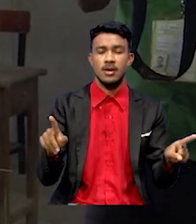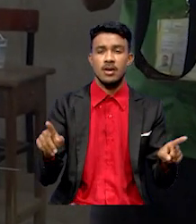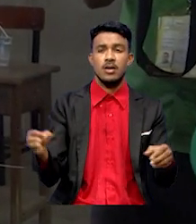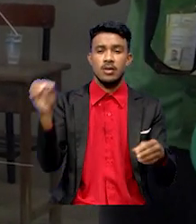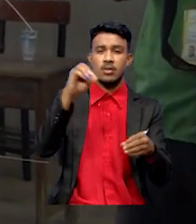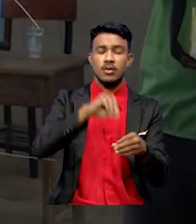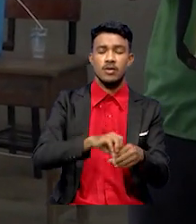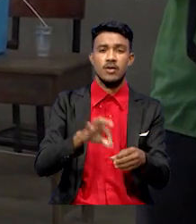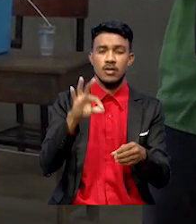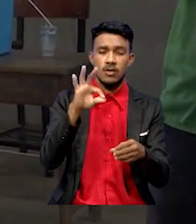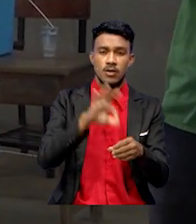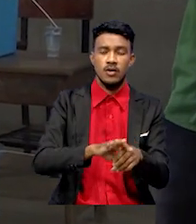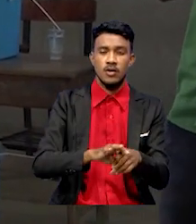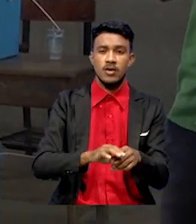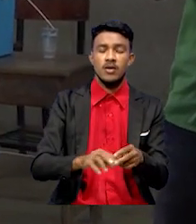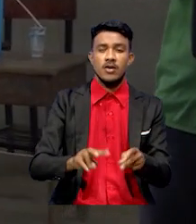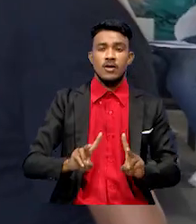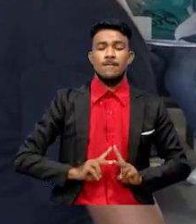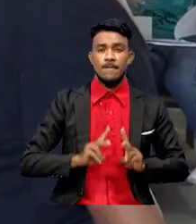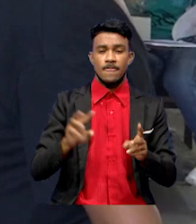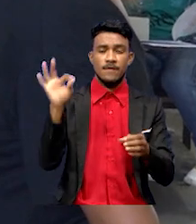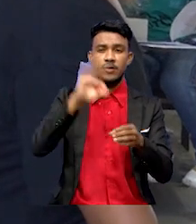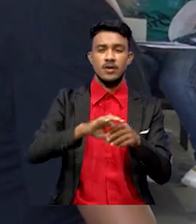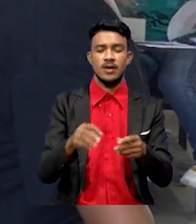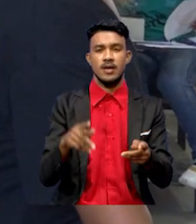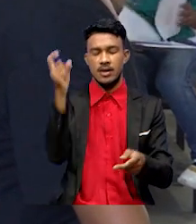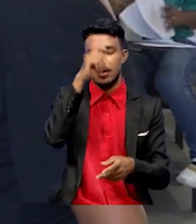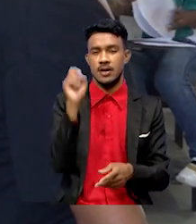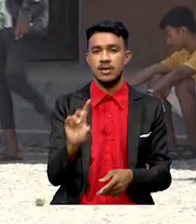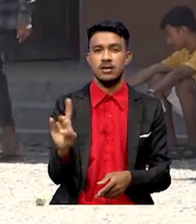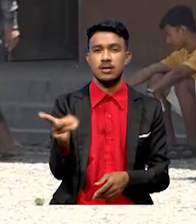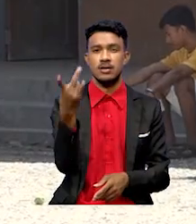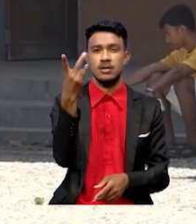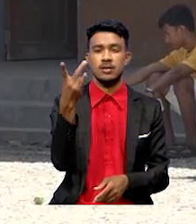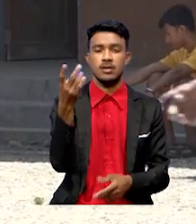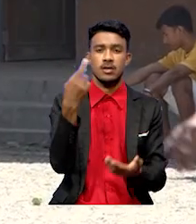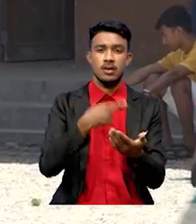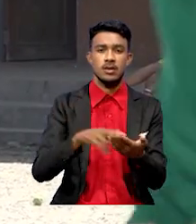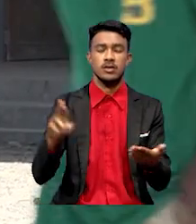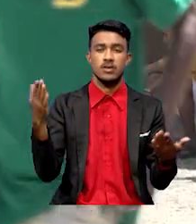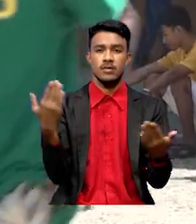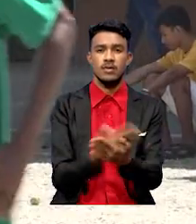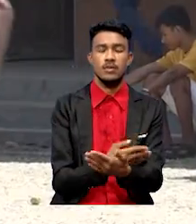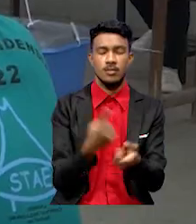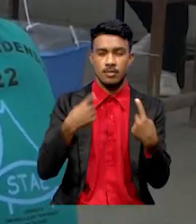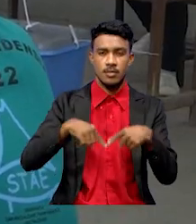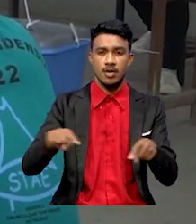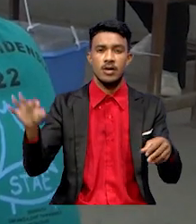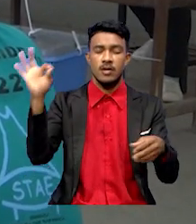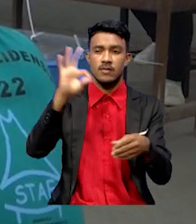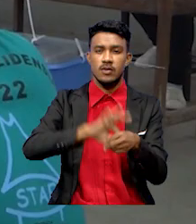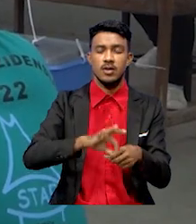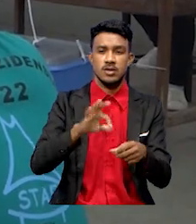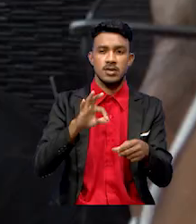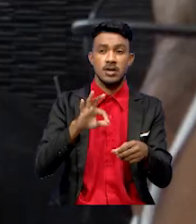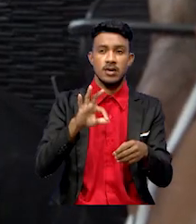direito vota tem que atinge idade sanulo resignito. Laia registro form, baia votação em paralelo.